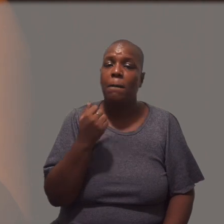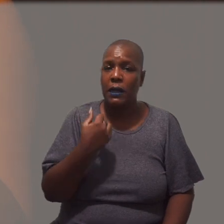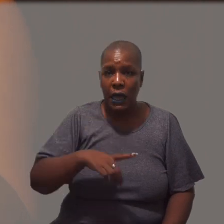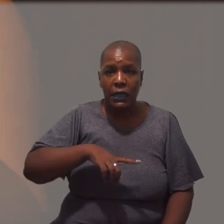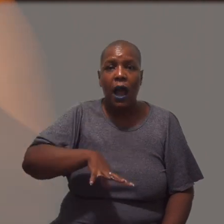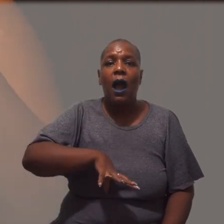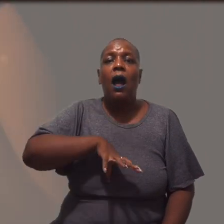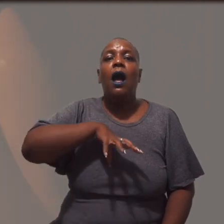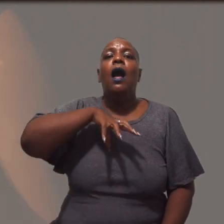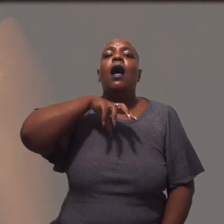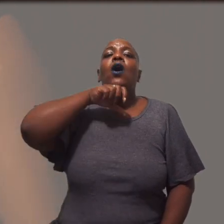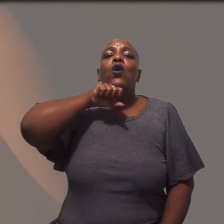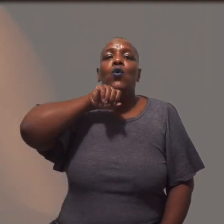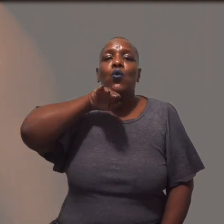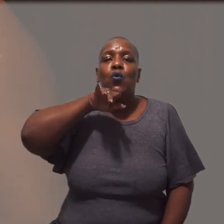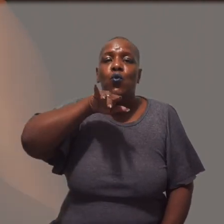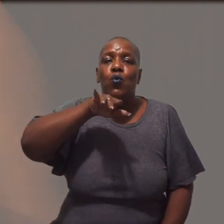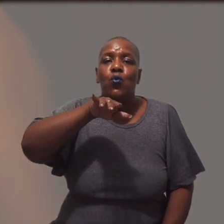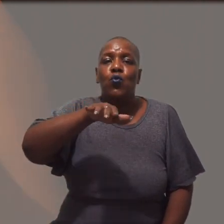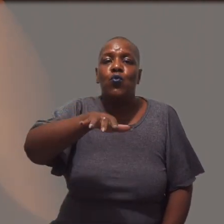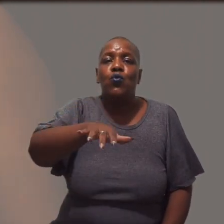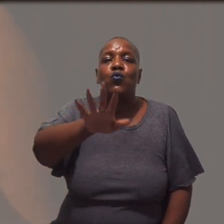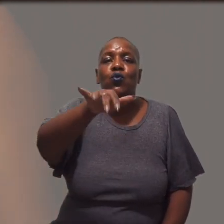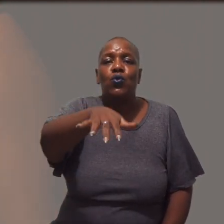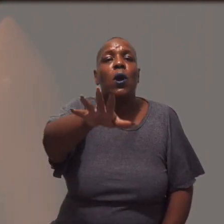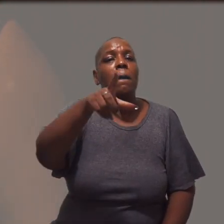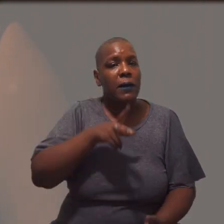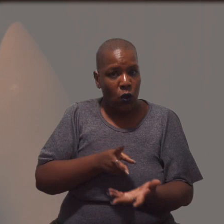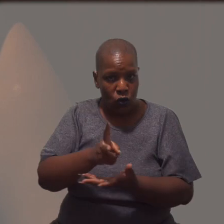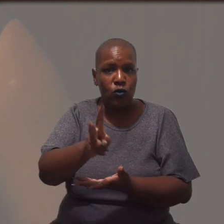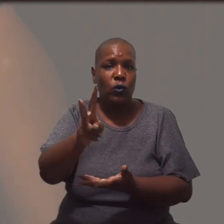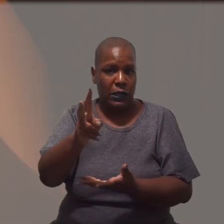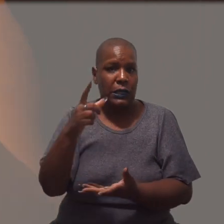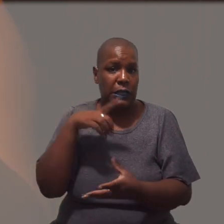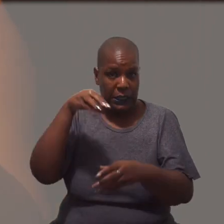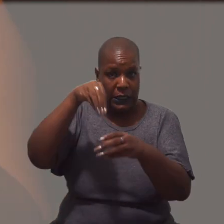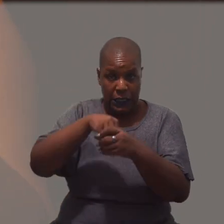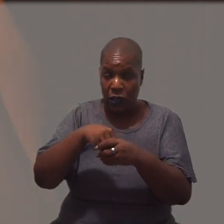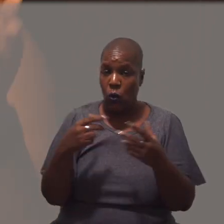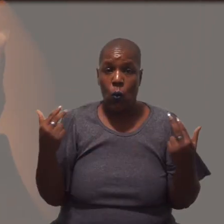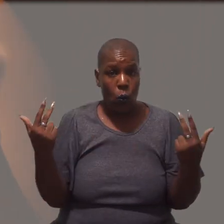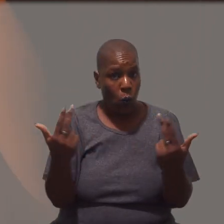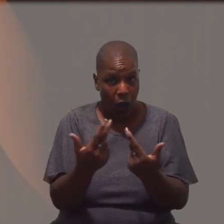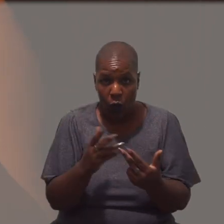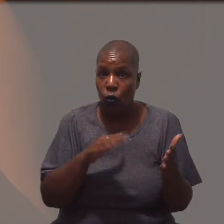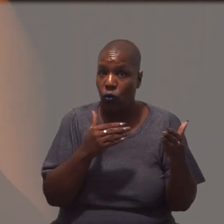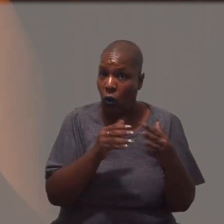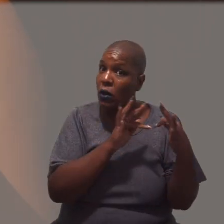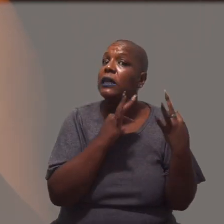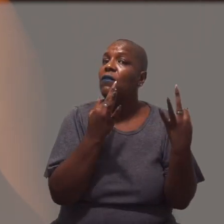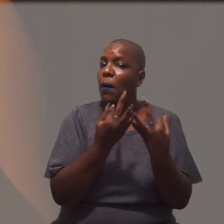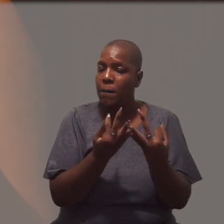picadinho. A gente precisa ter um ar constante para que o som possa ser produzido no instrumento. Assim como todos os